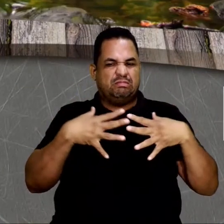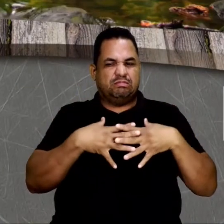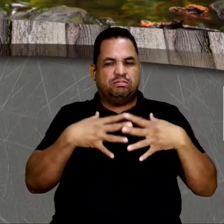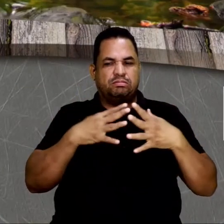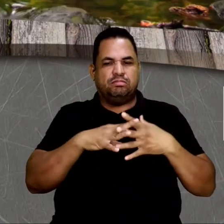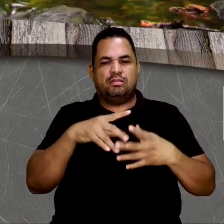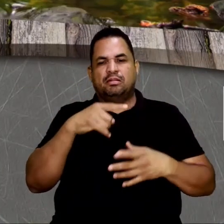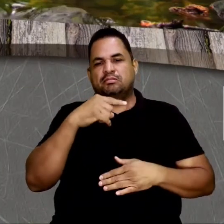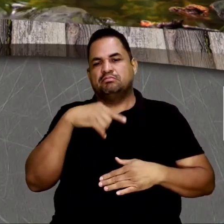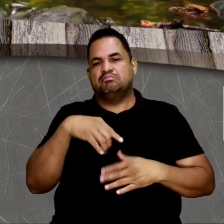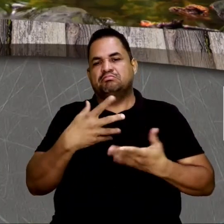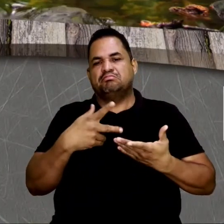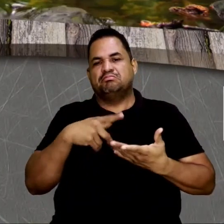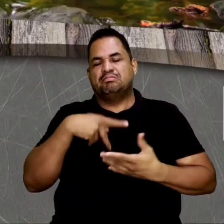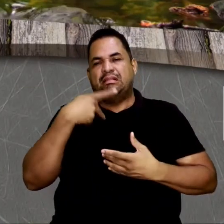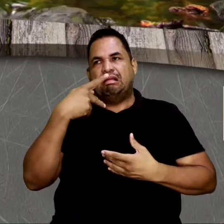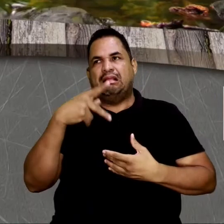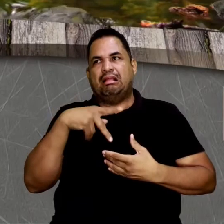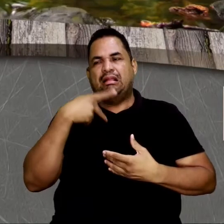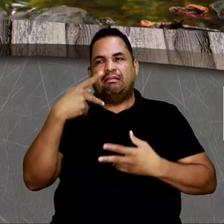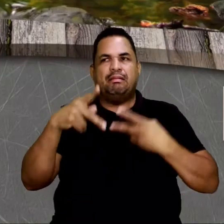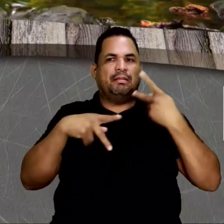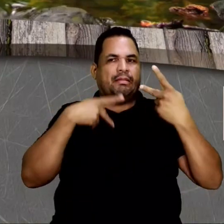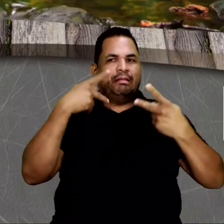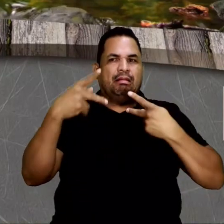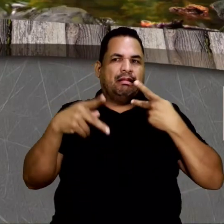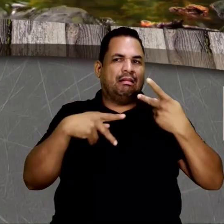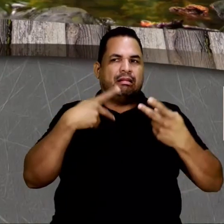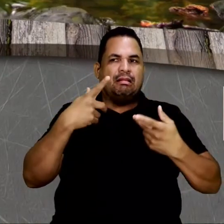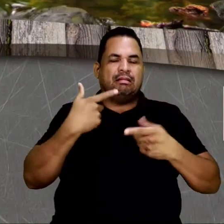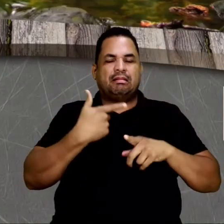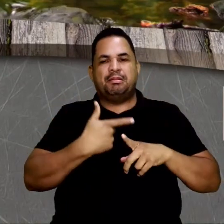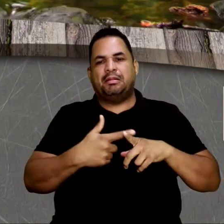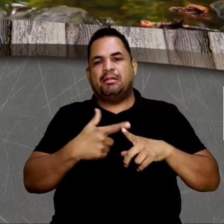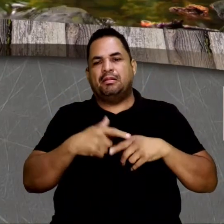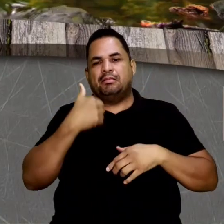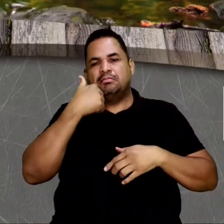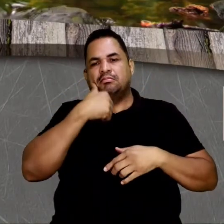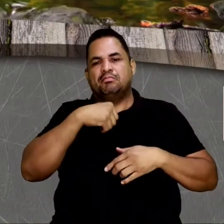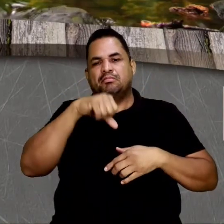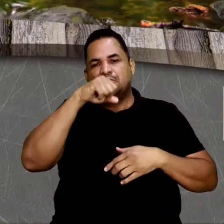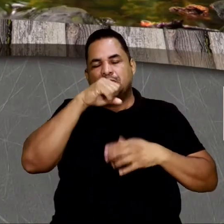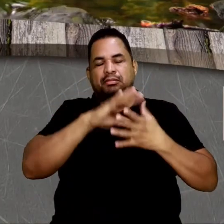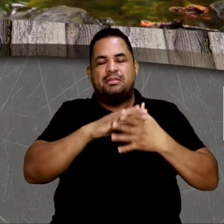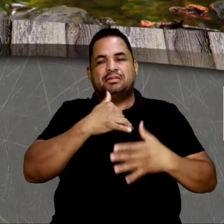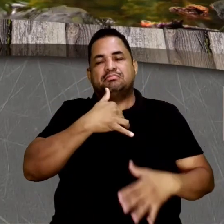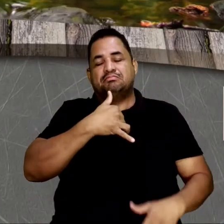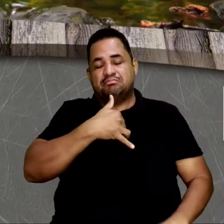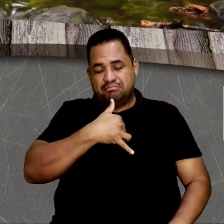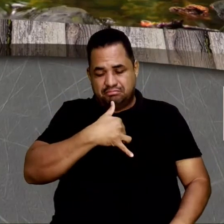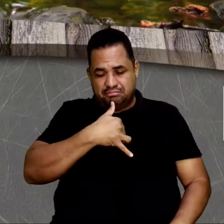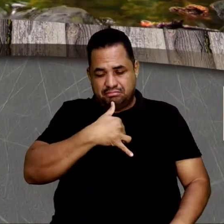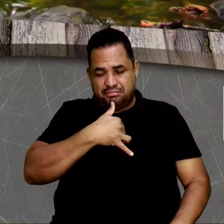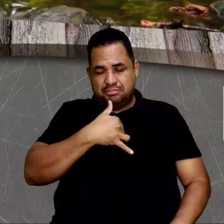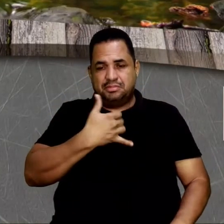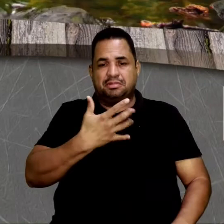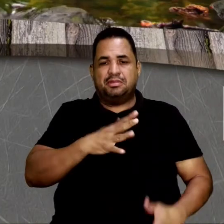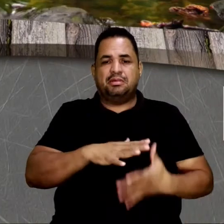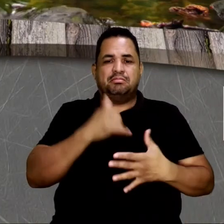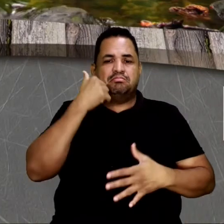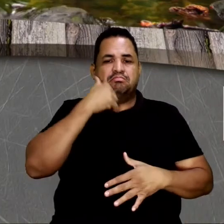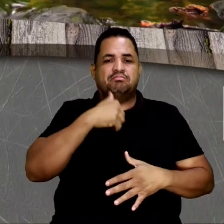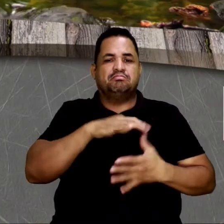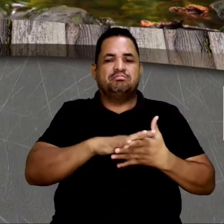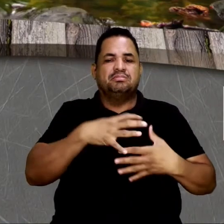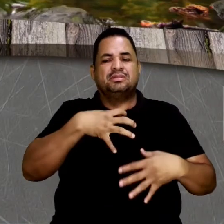Palavras que vão trazer um certo incômodo para a mãe, ou seja, uma certa tristeza, essa criança vai estar sentindo e vai estar ouvindo,